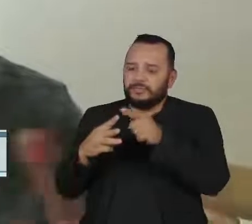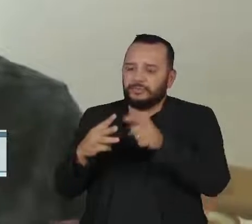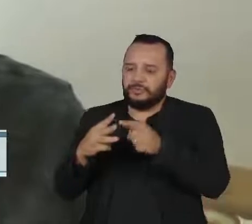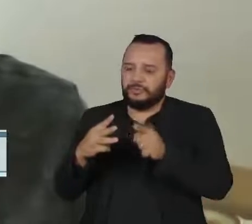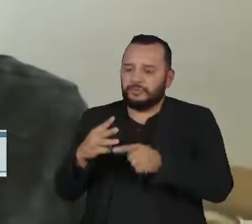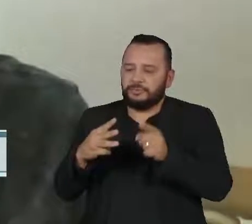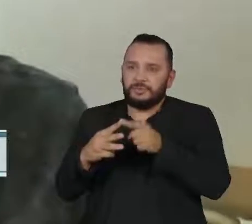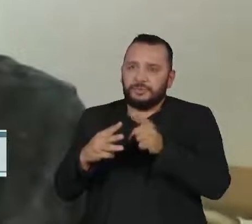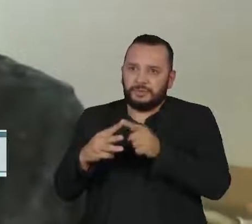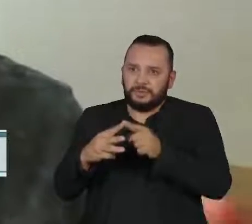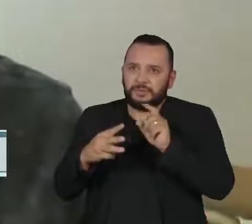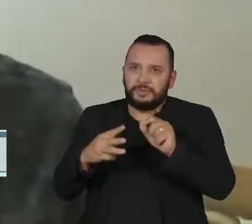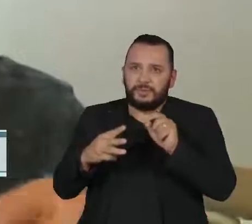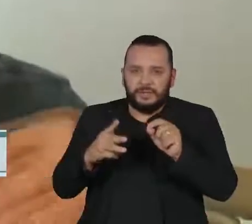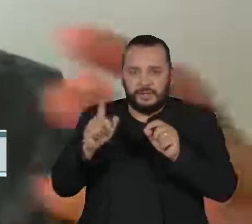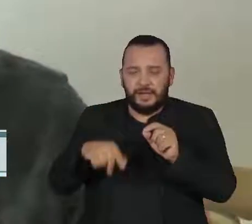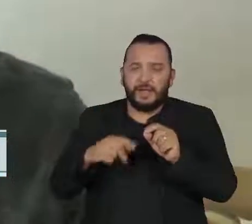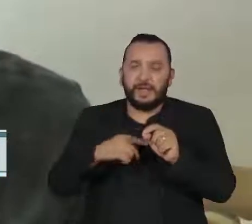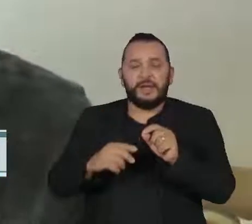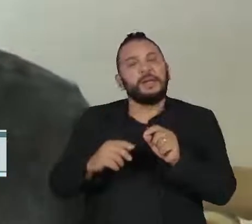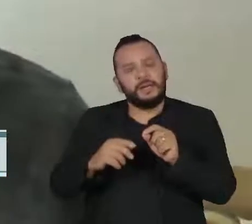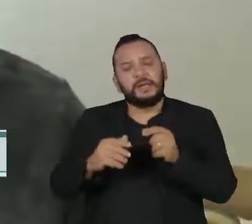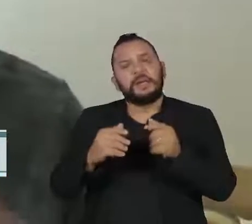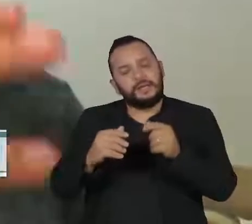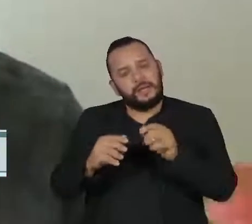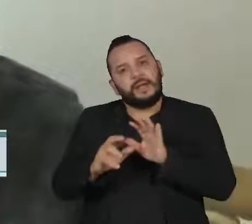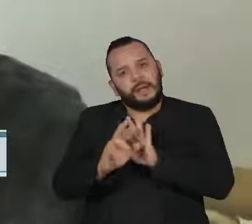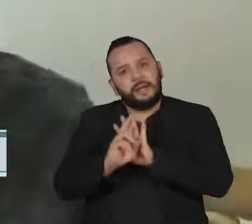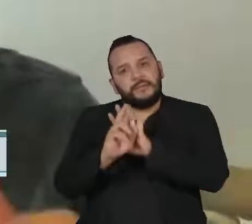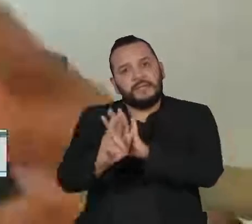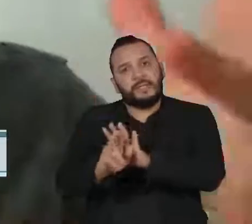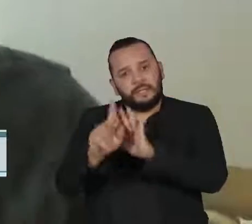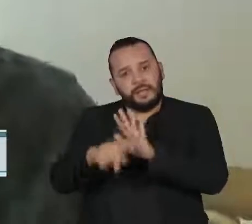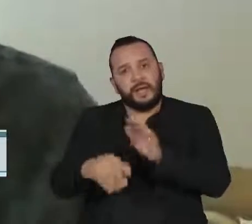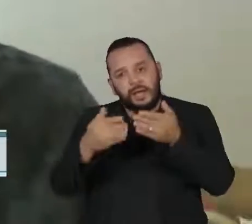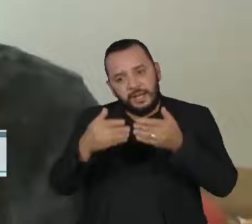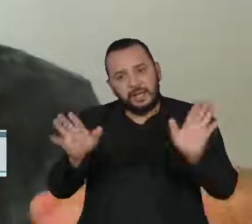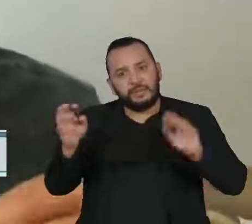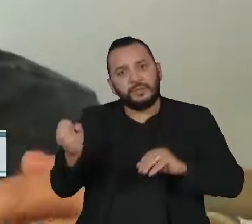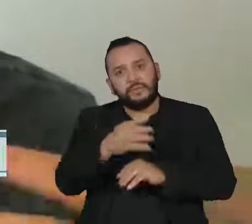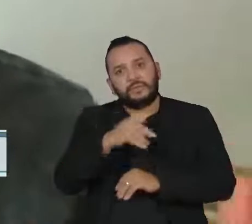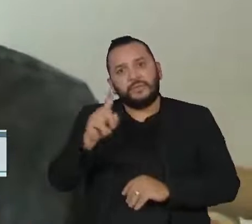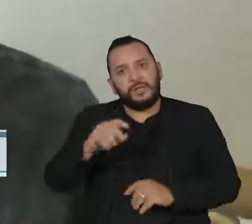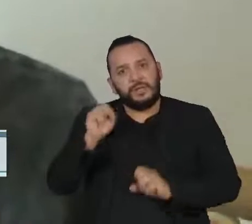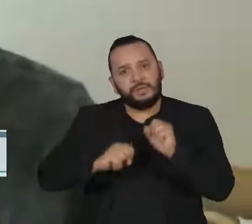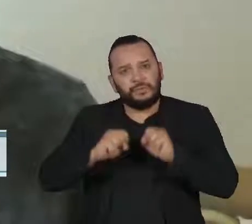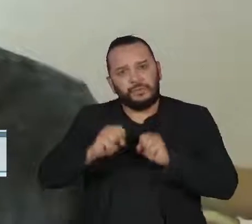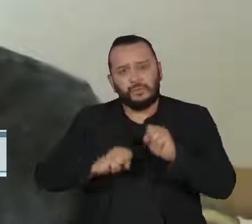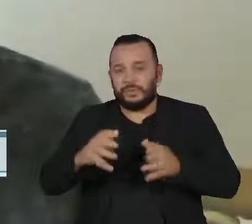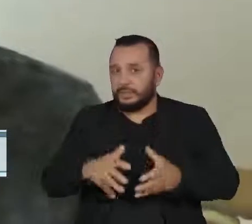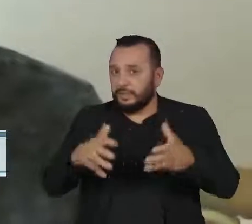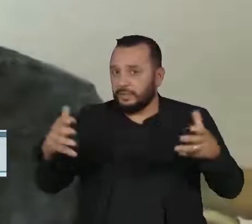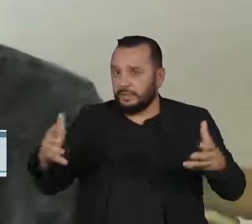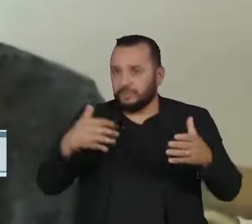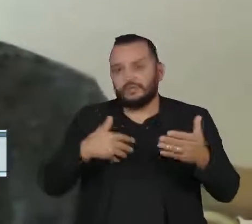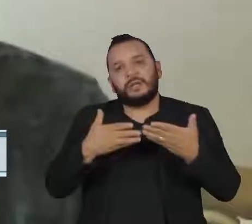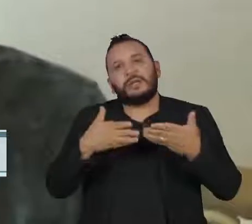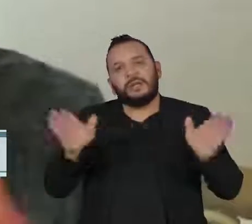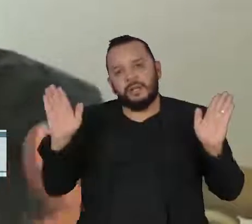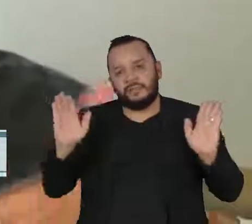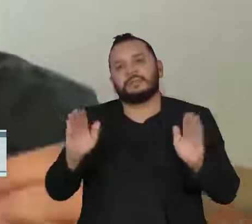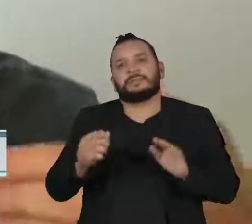chamado medicamento de referência, aquele que lança o medicamento novo, geralmente é uma indústria grande, lança o medicamento